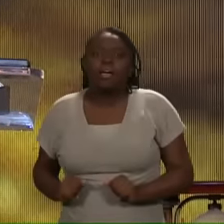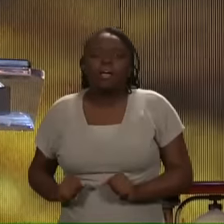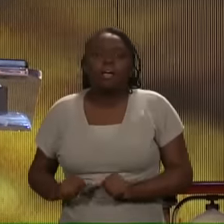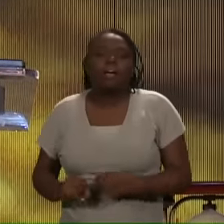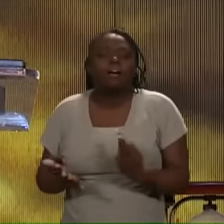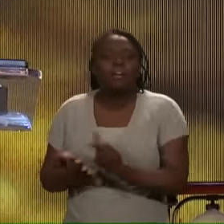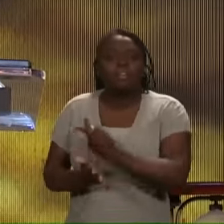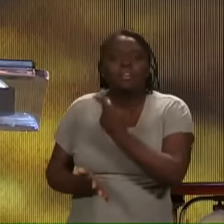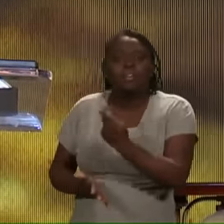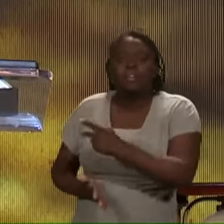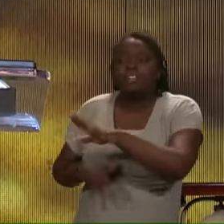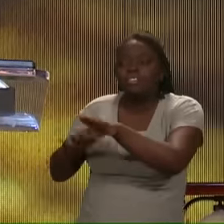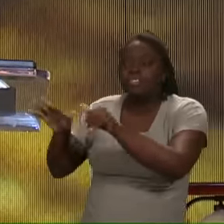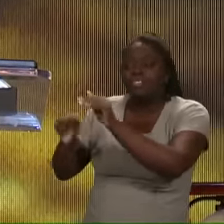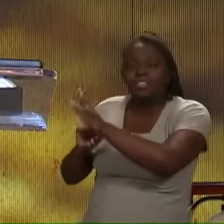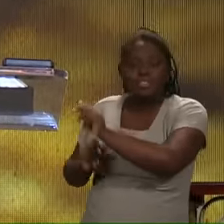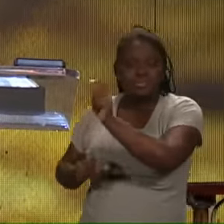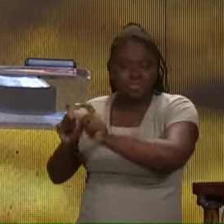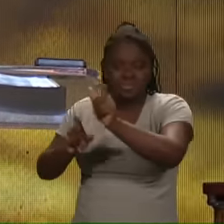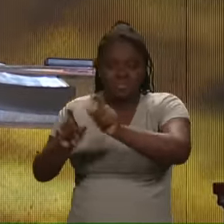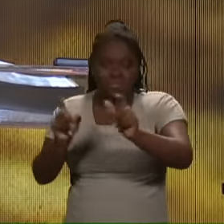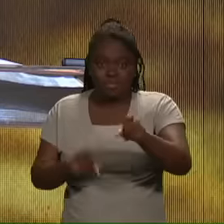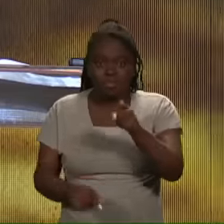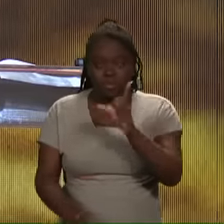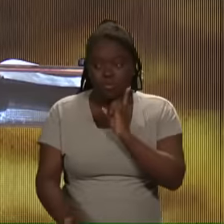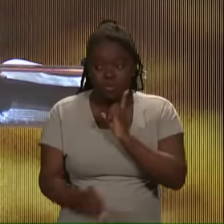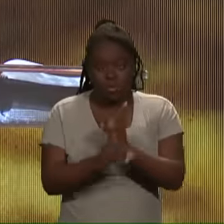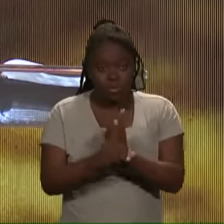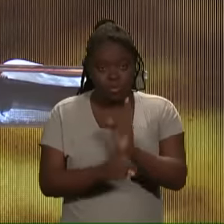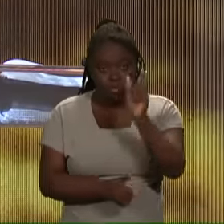pessoas. Quando você encontra alguém,